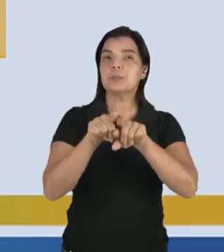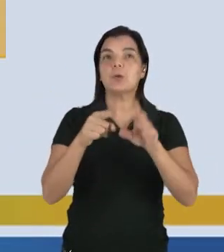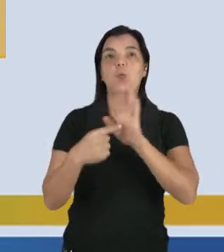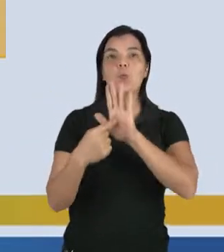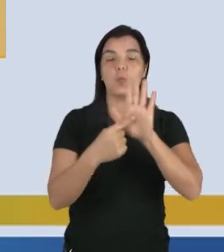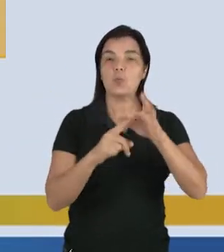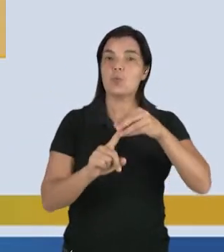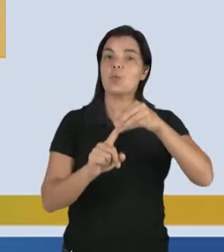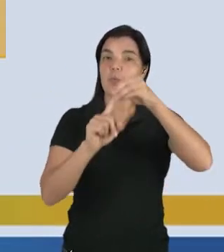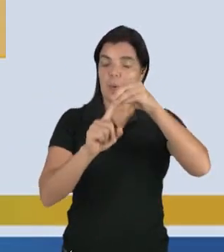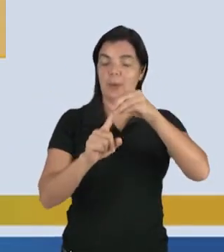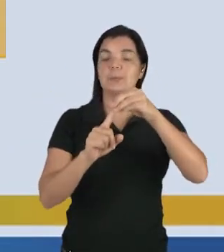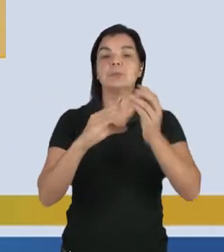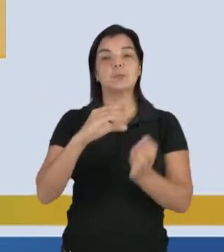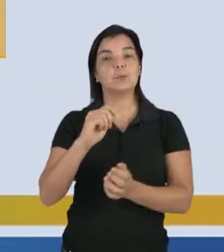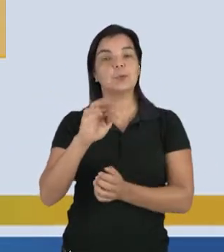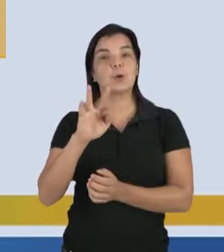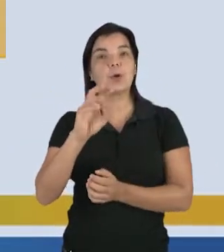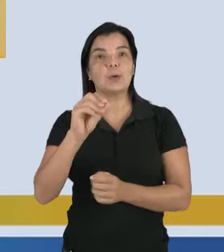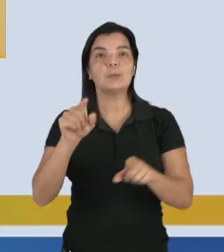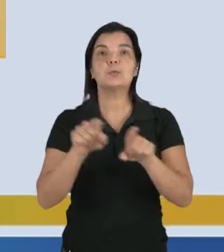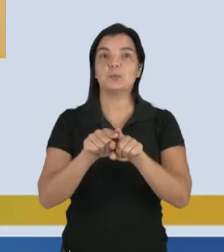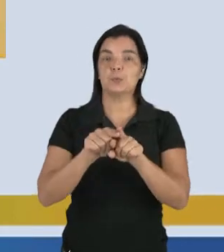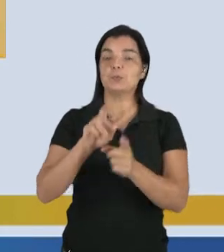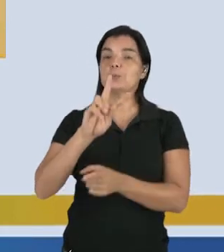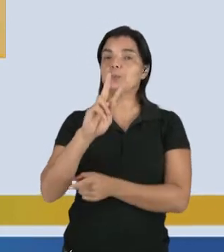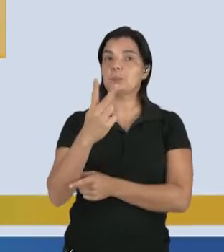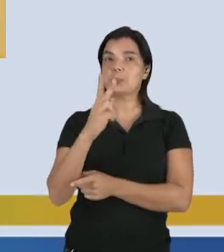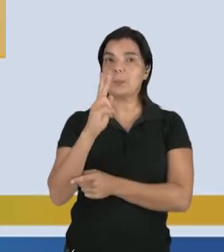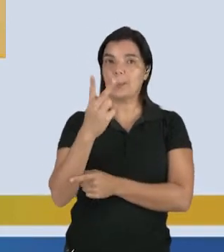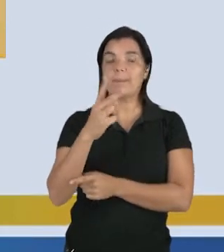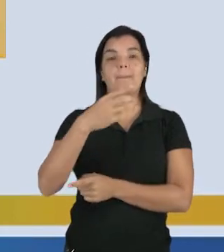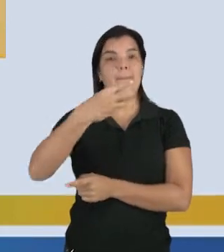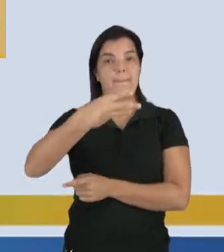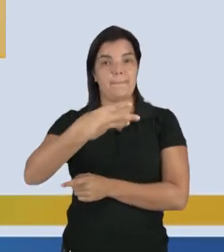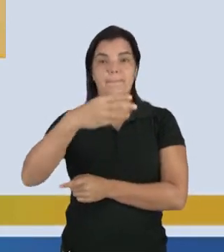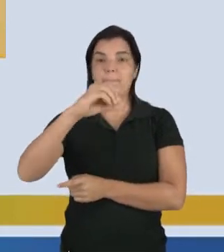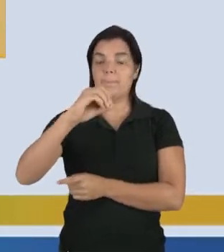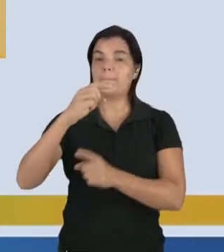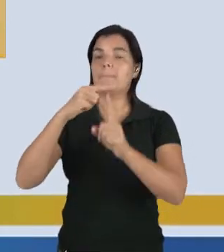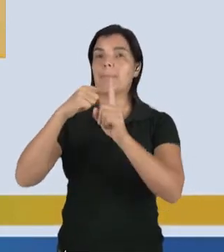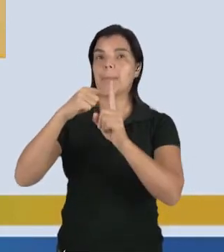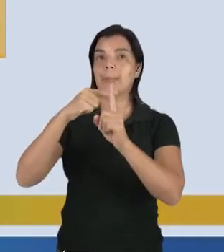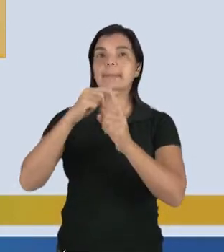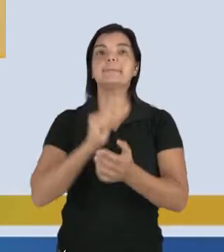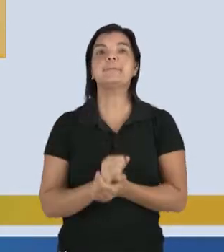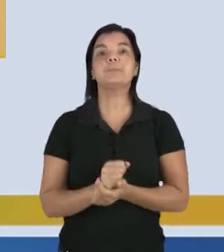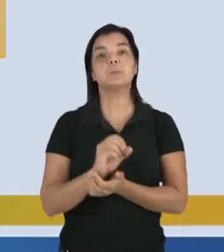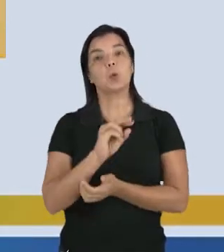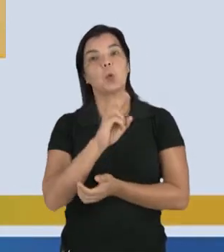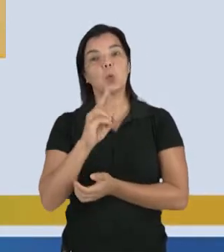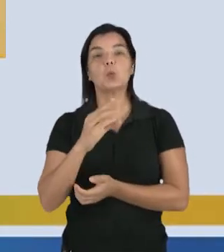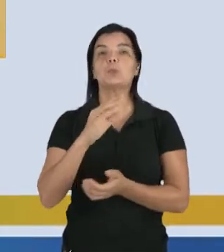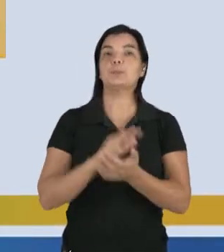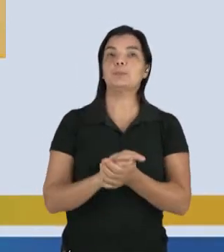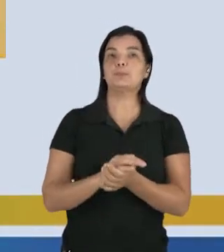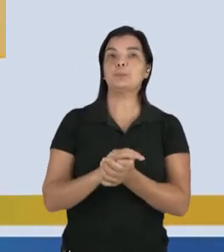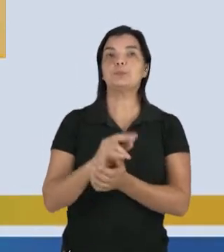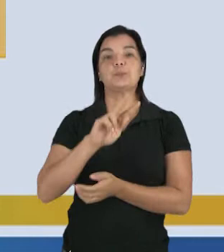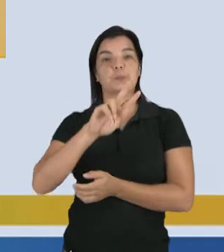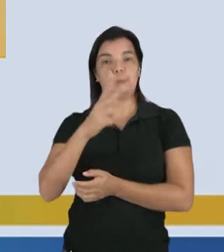que apresentam como único cátion o hidrônio H3, O positivo, ou o